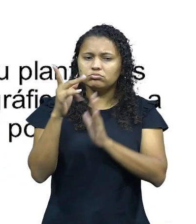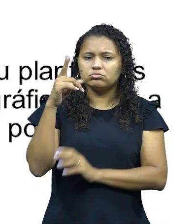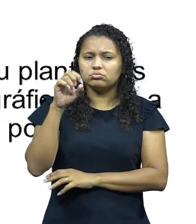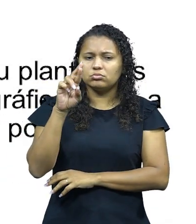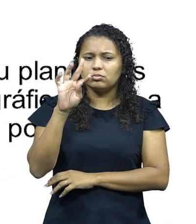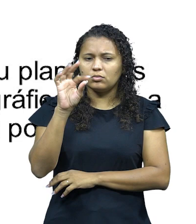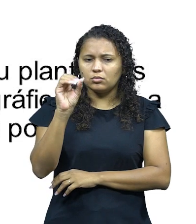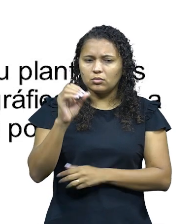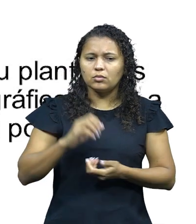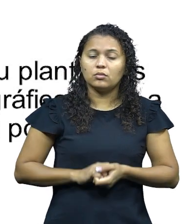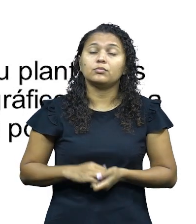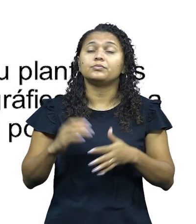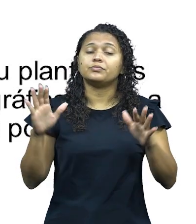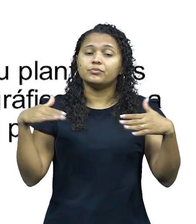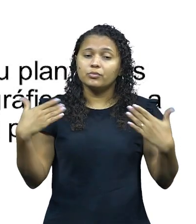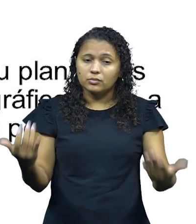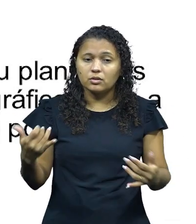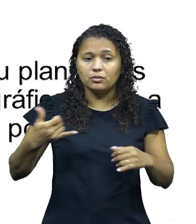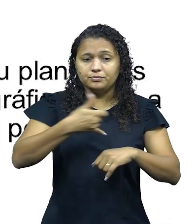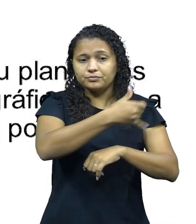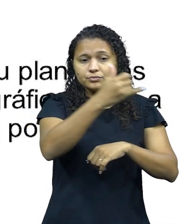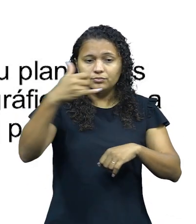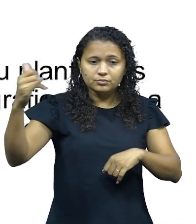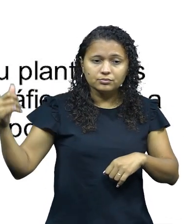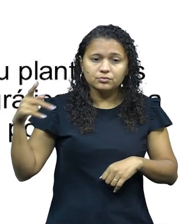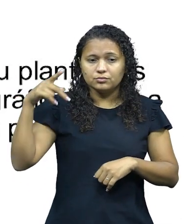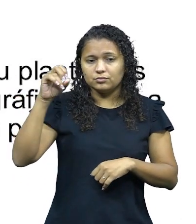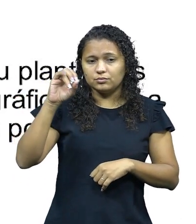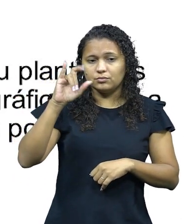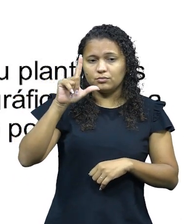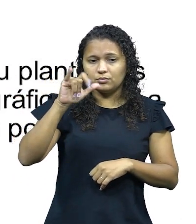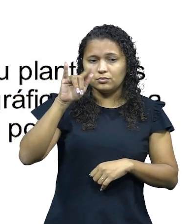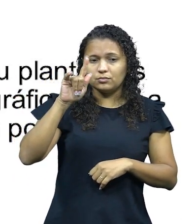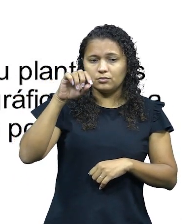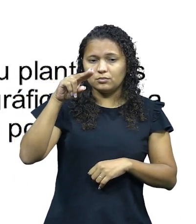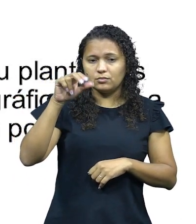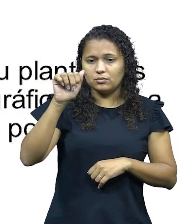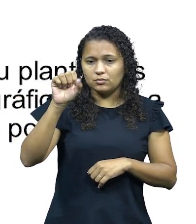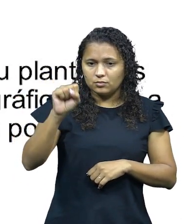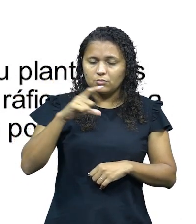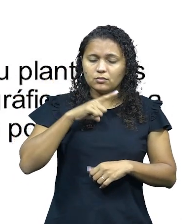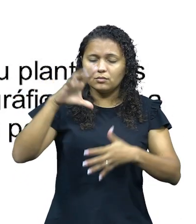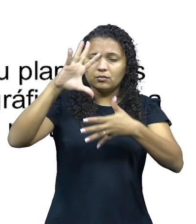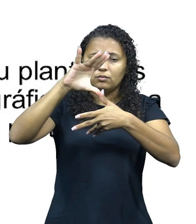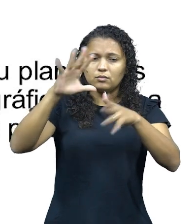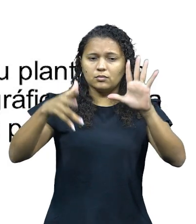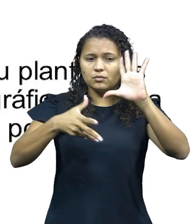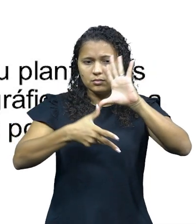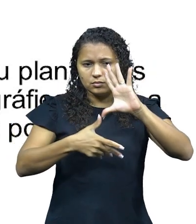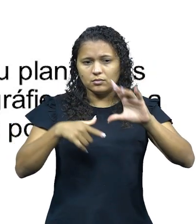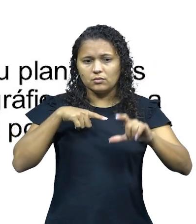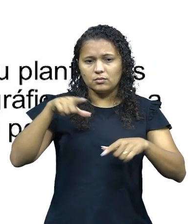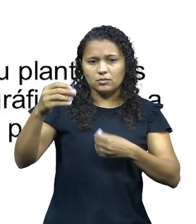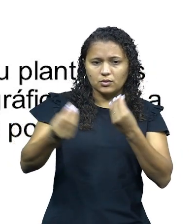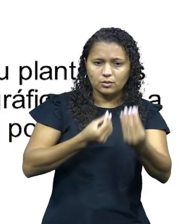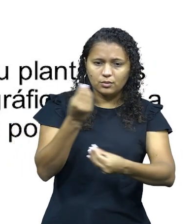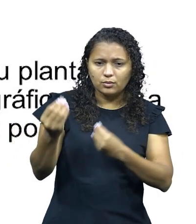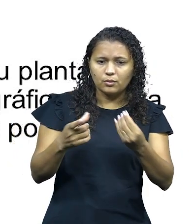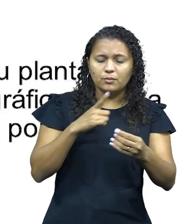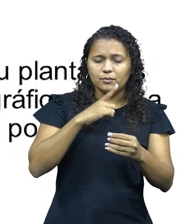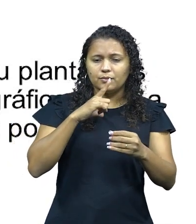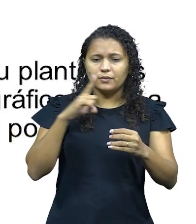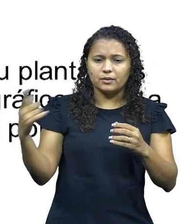As poligonais, elas são uma representação em mapa, carta ou planta dos limites físicos da área do